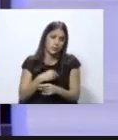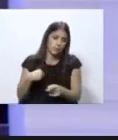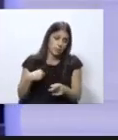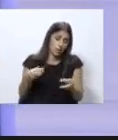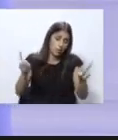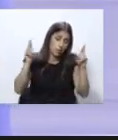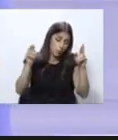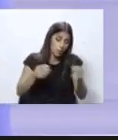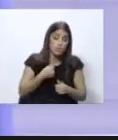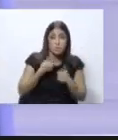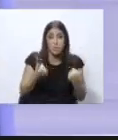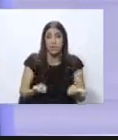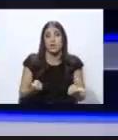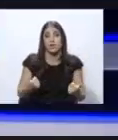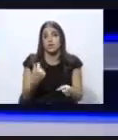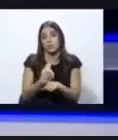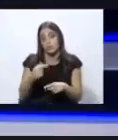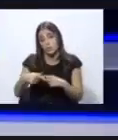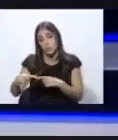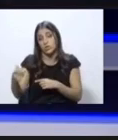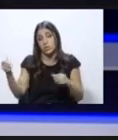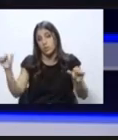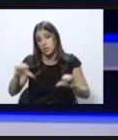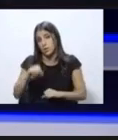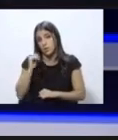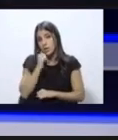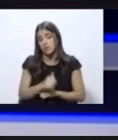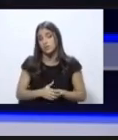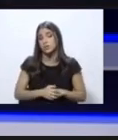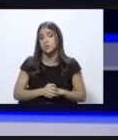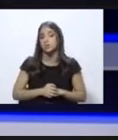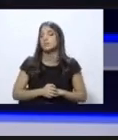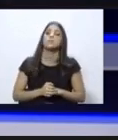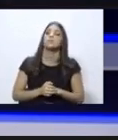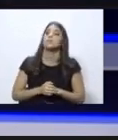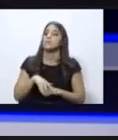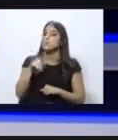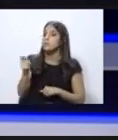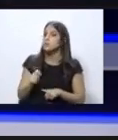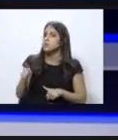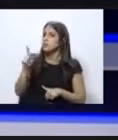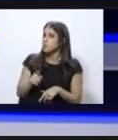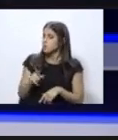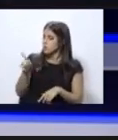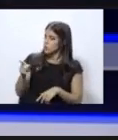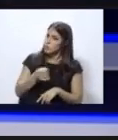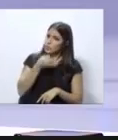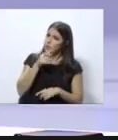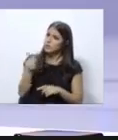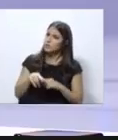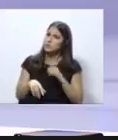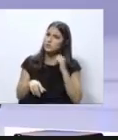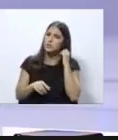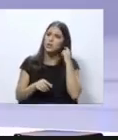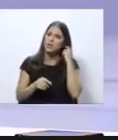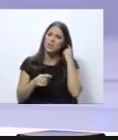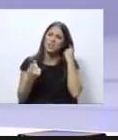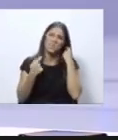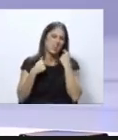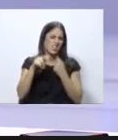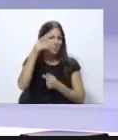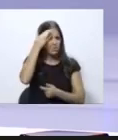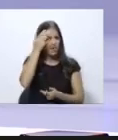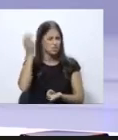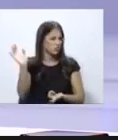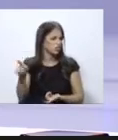teria consequências mais graves. Vamos rapidamente só às impressões, Zé Cruz, rapidamente sobre isto. Eu sobre isto acho só uma